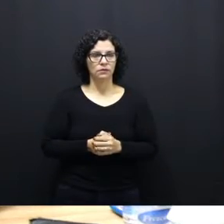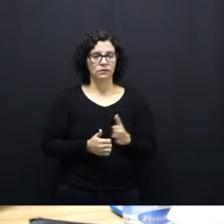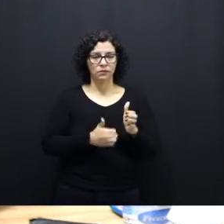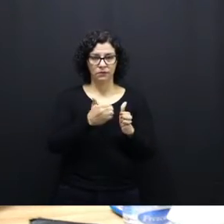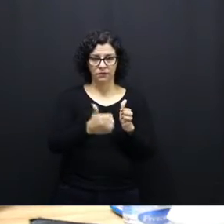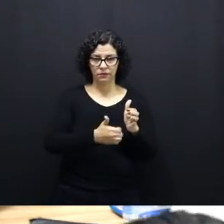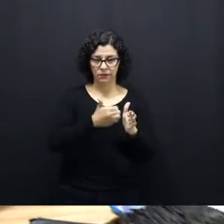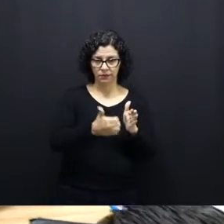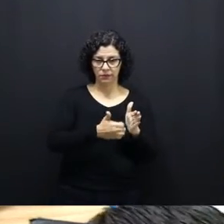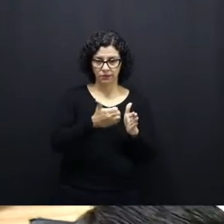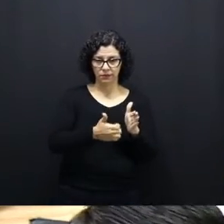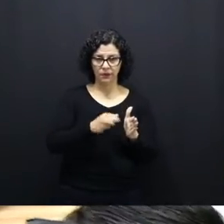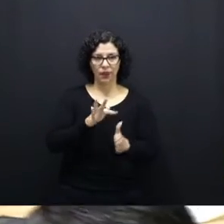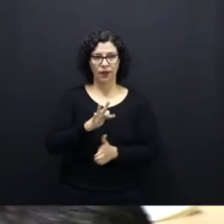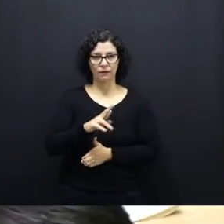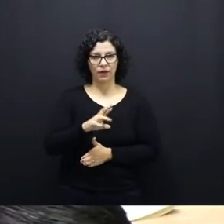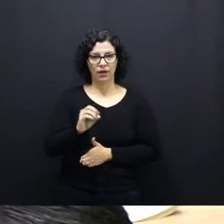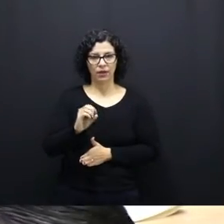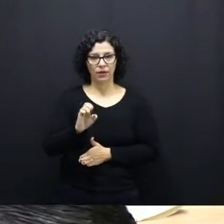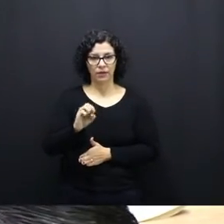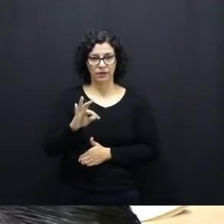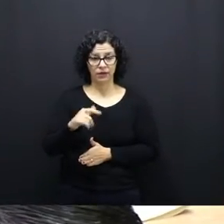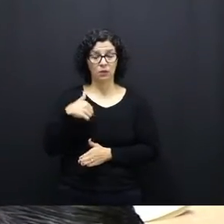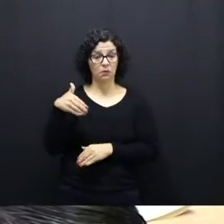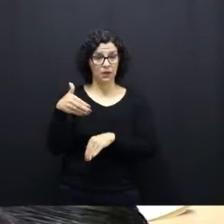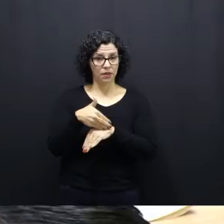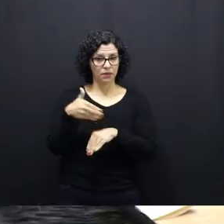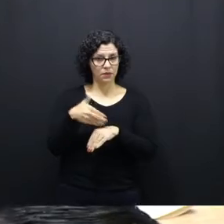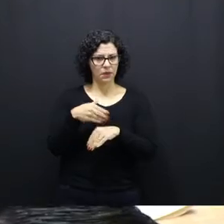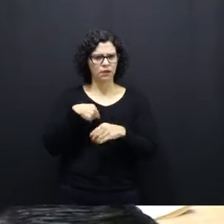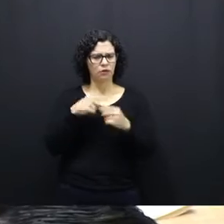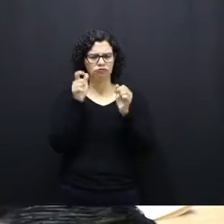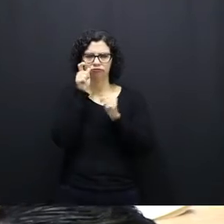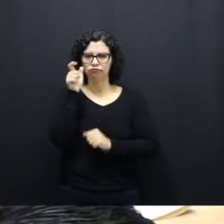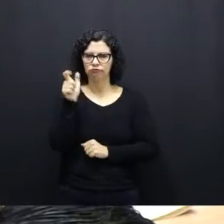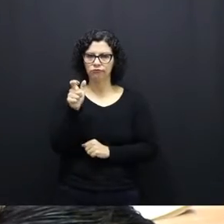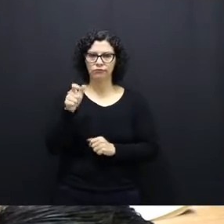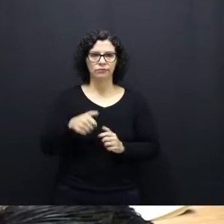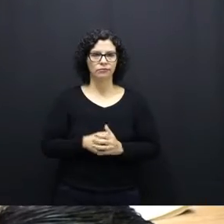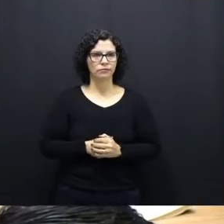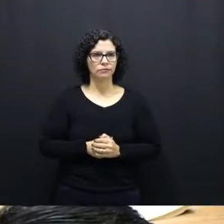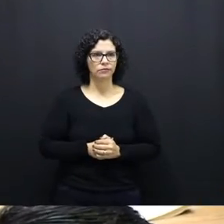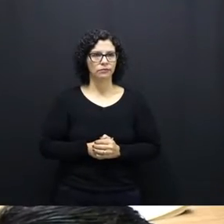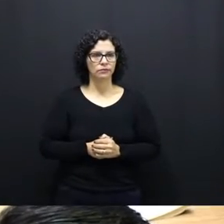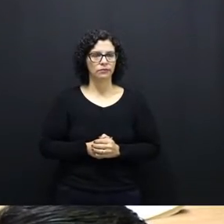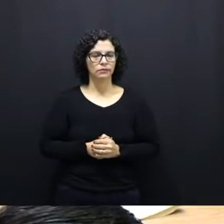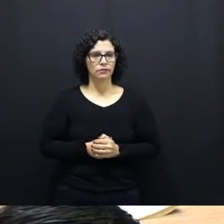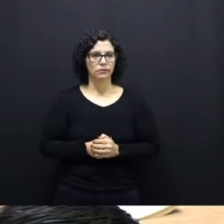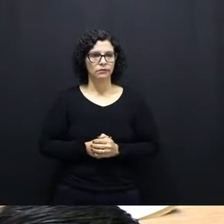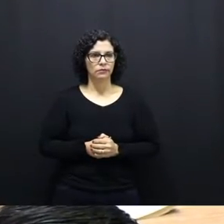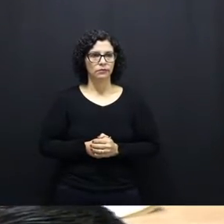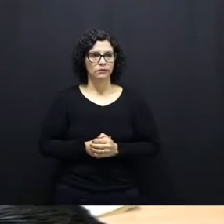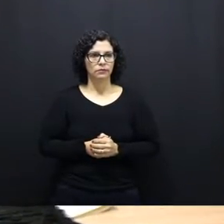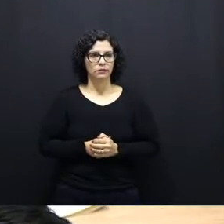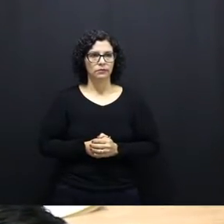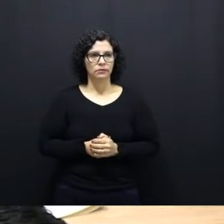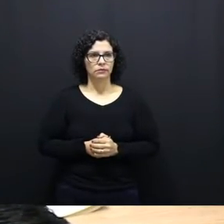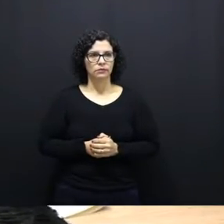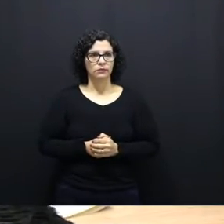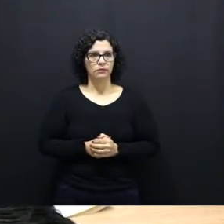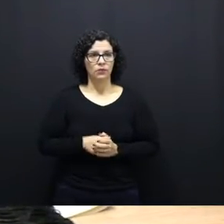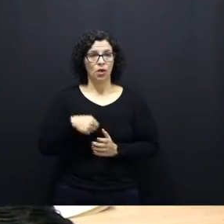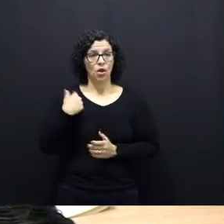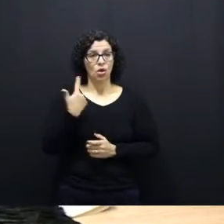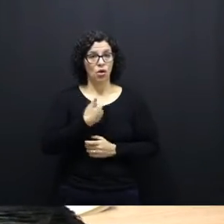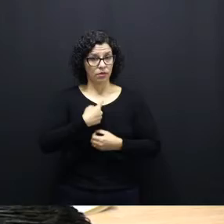ferroeste tive participando desse essa audiência é a já visto que